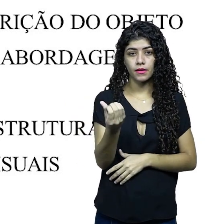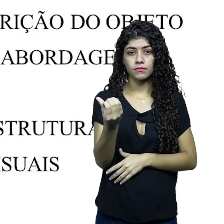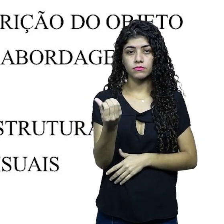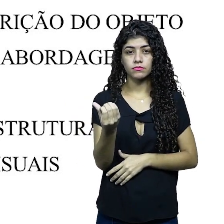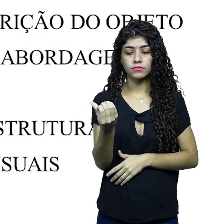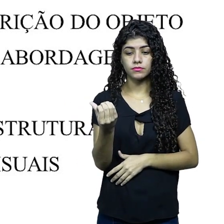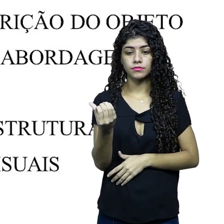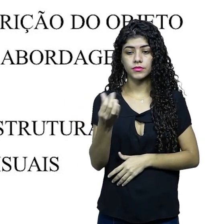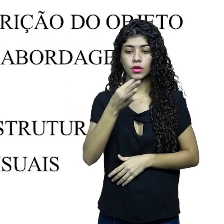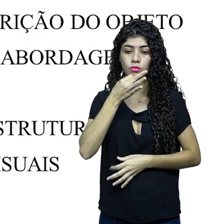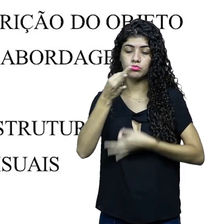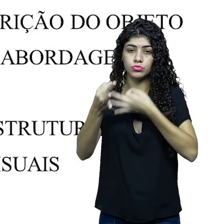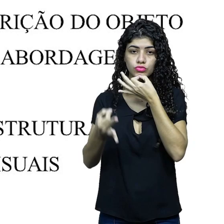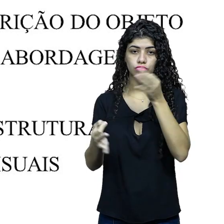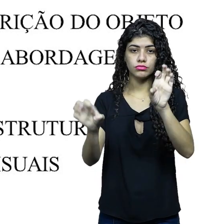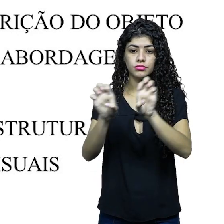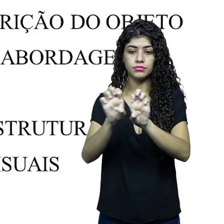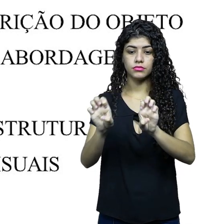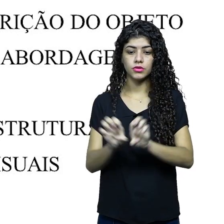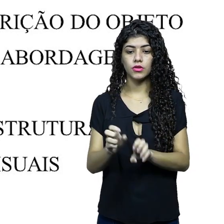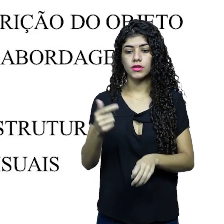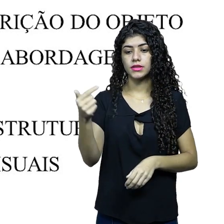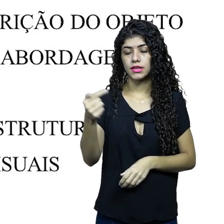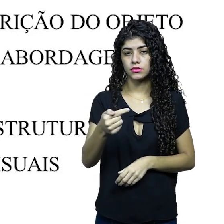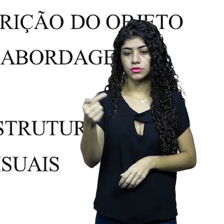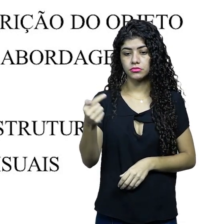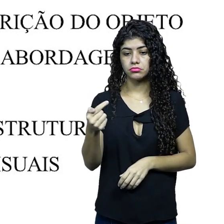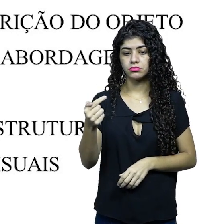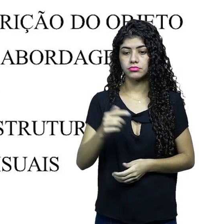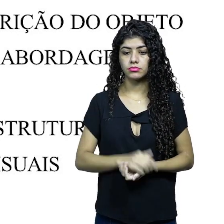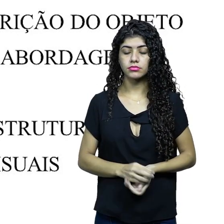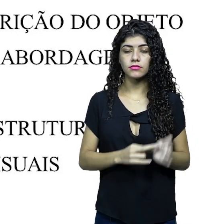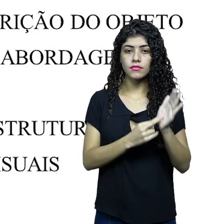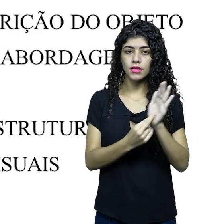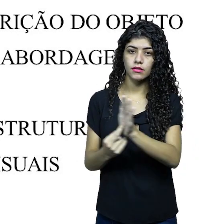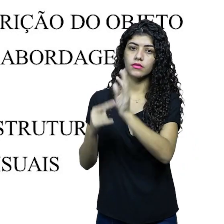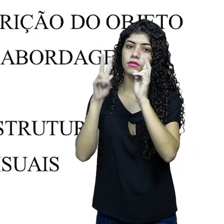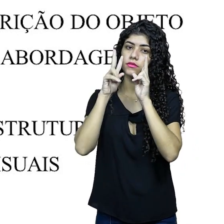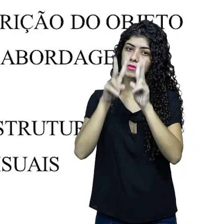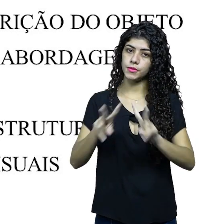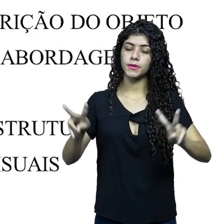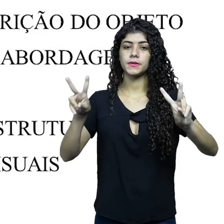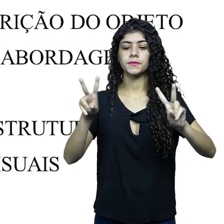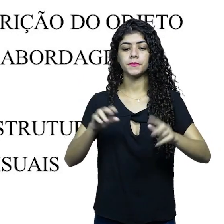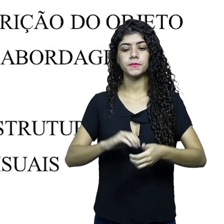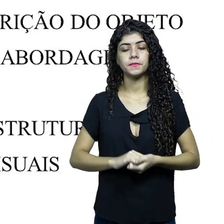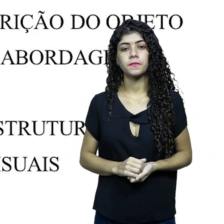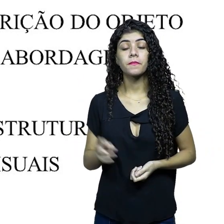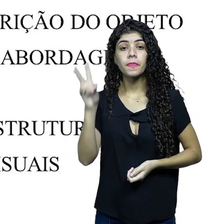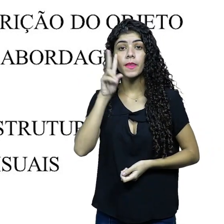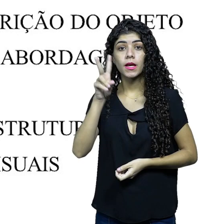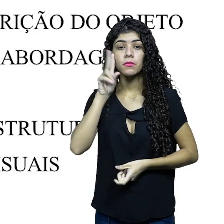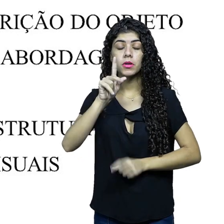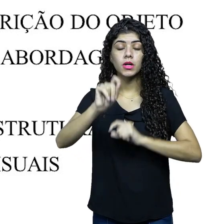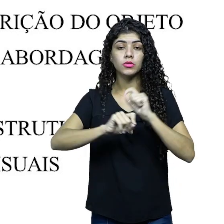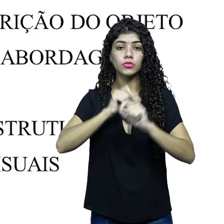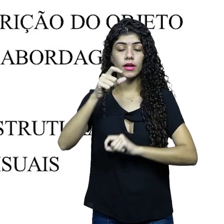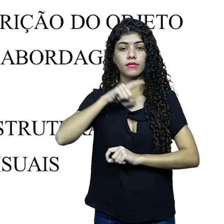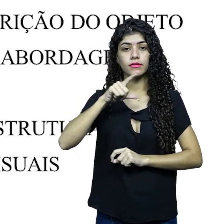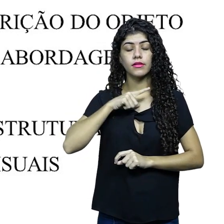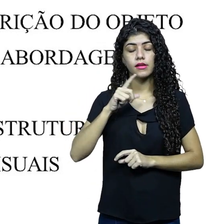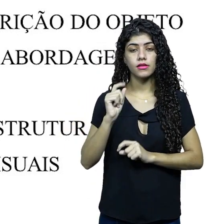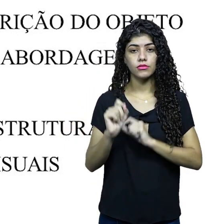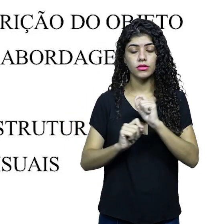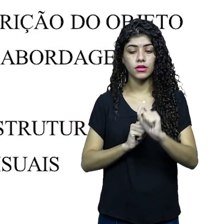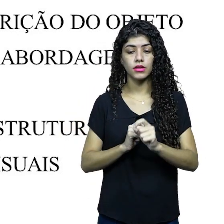Pesquisa. 6. Sugestão de estrutura. 7. Referências visuais. Lembrando